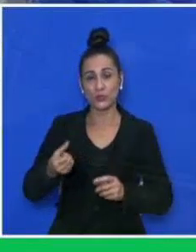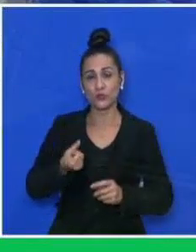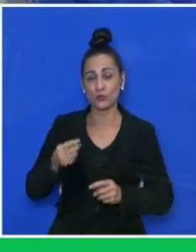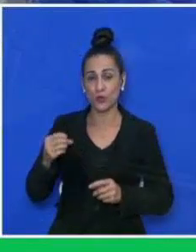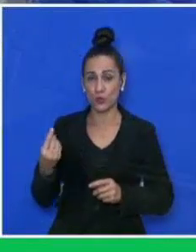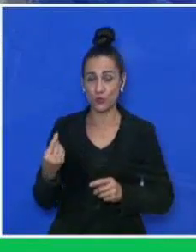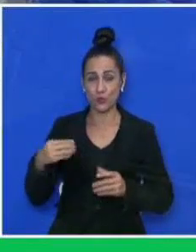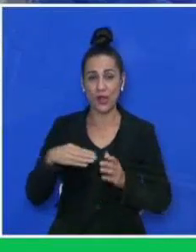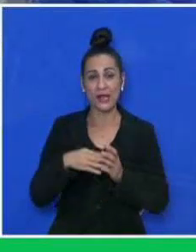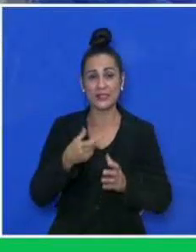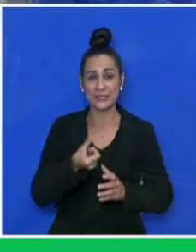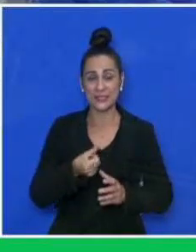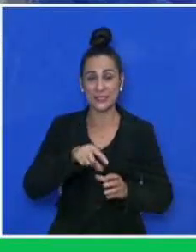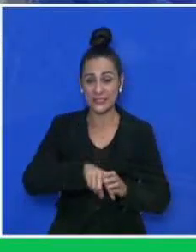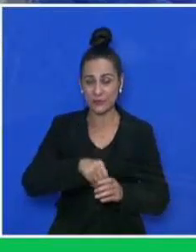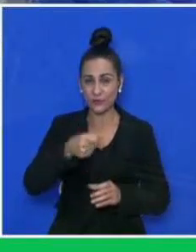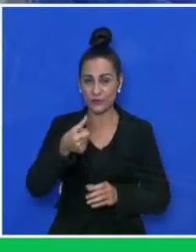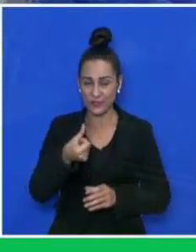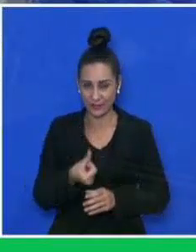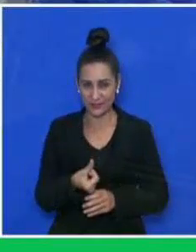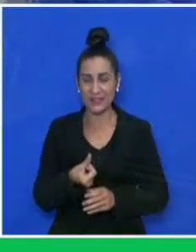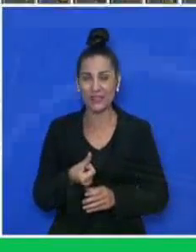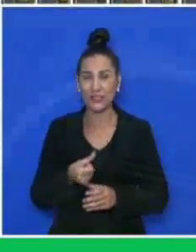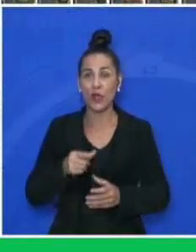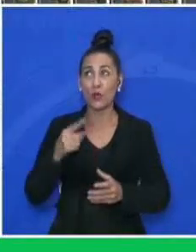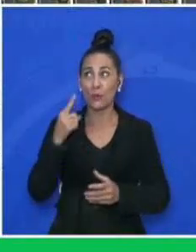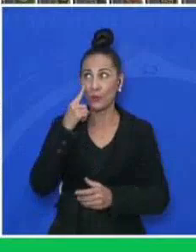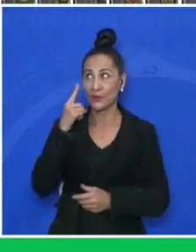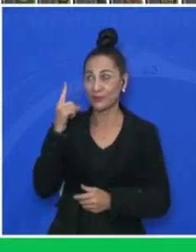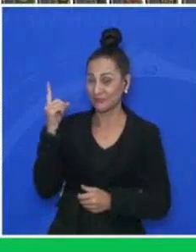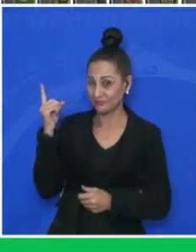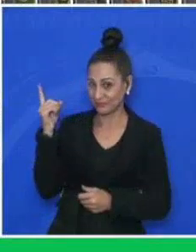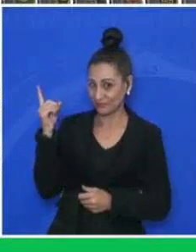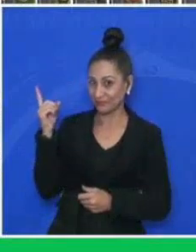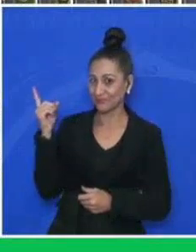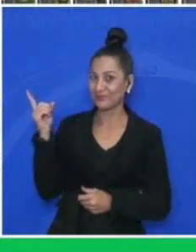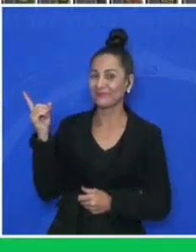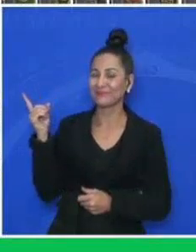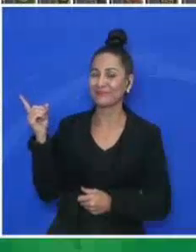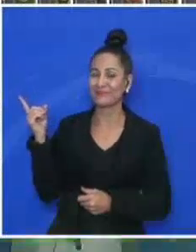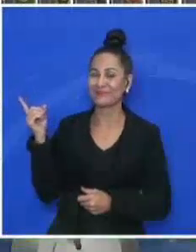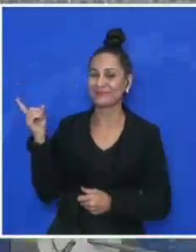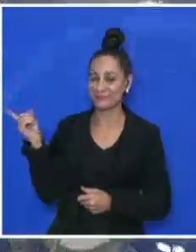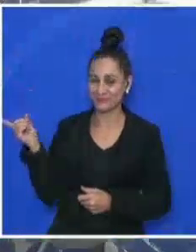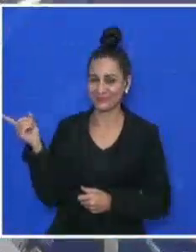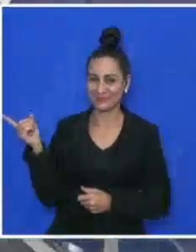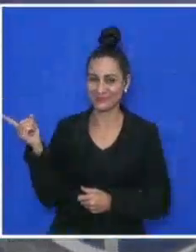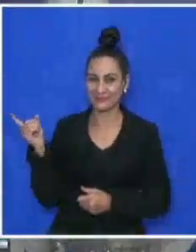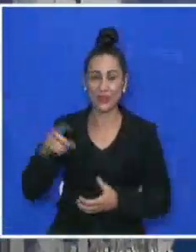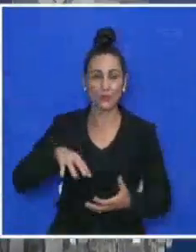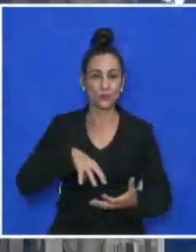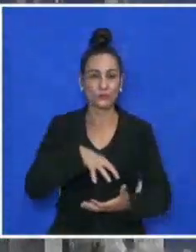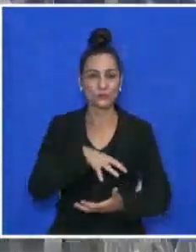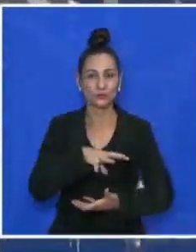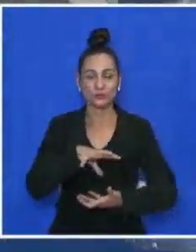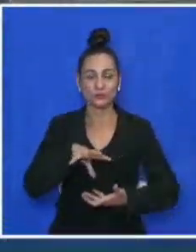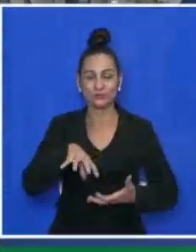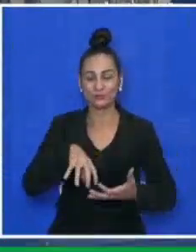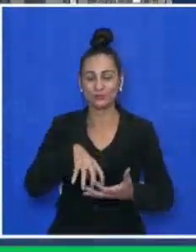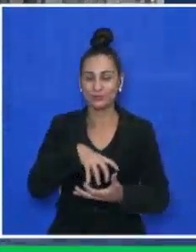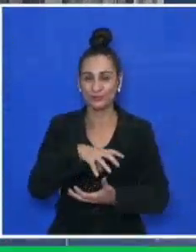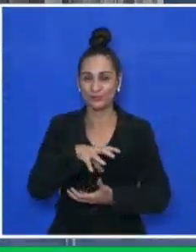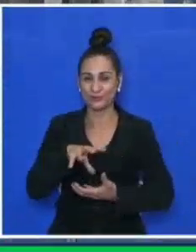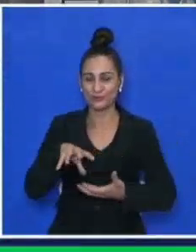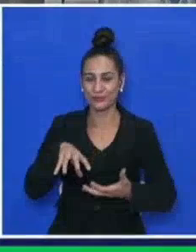60 e serão sorteados 6 números. Então, bolas posicionadas, valendo! Globo